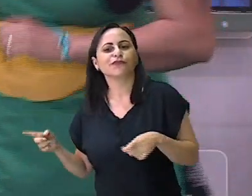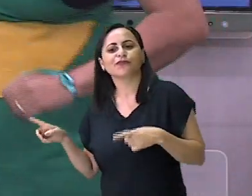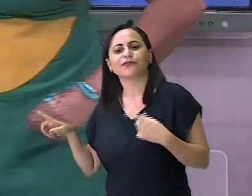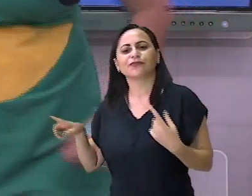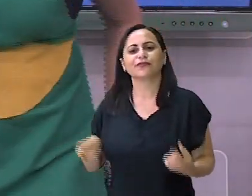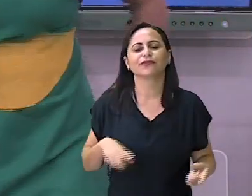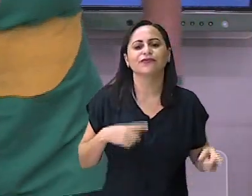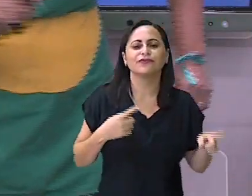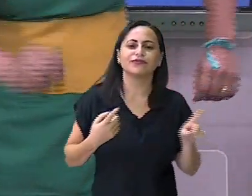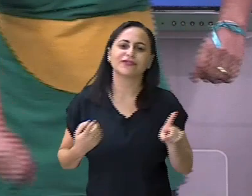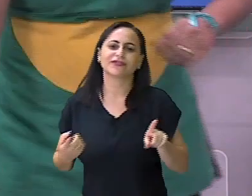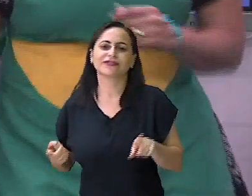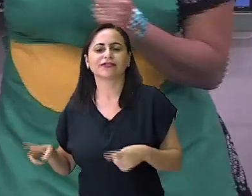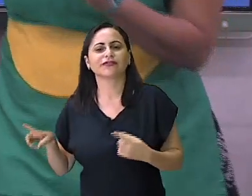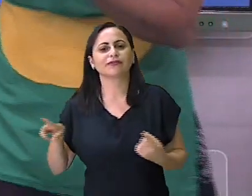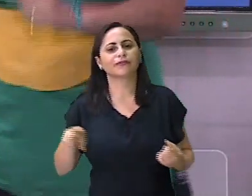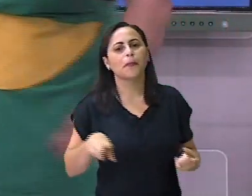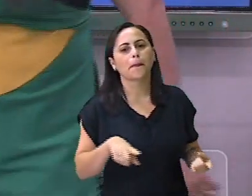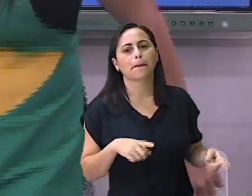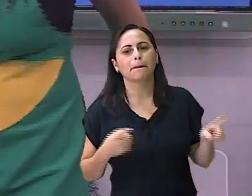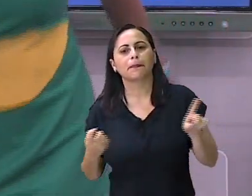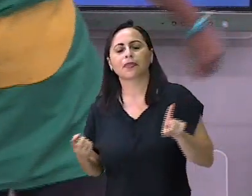Solte o corpinho.